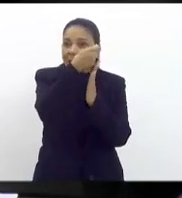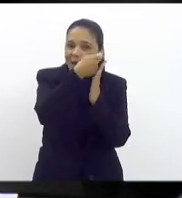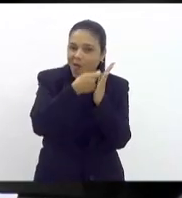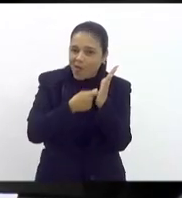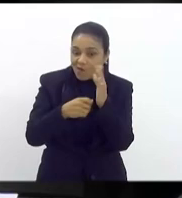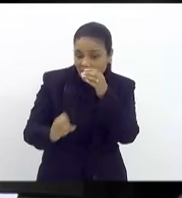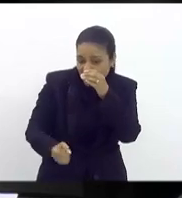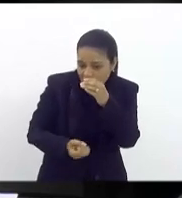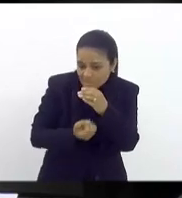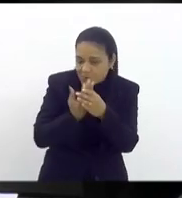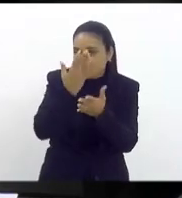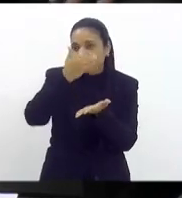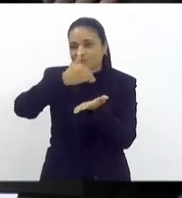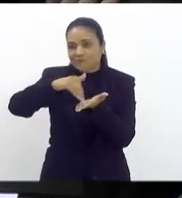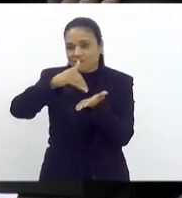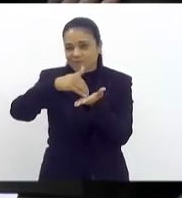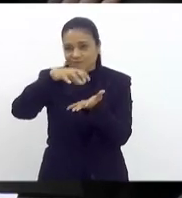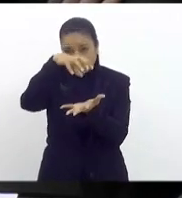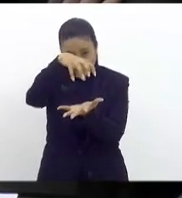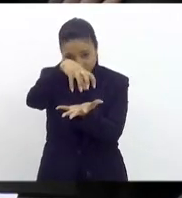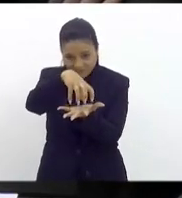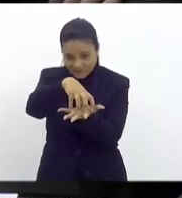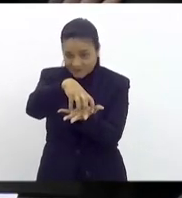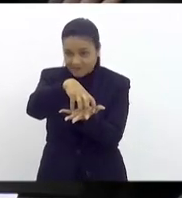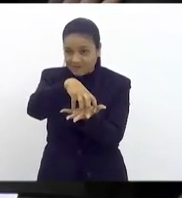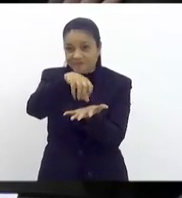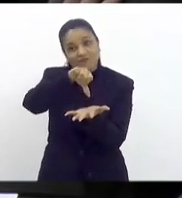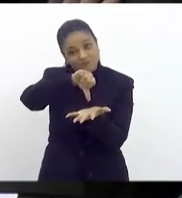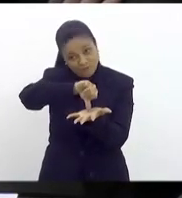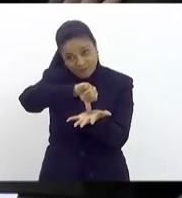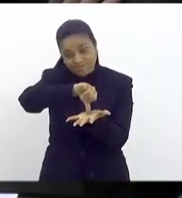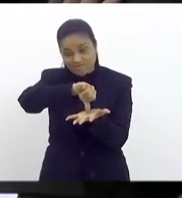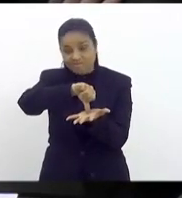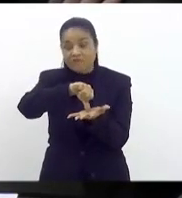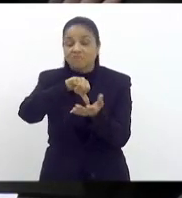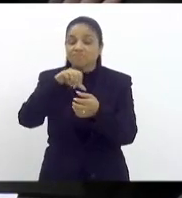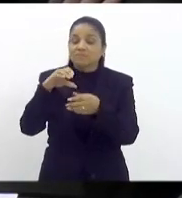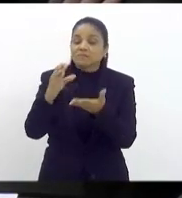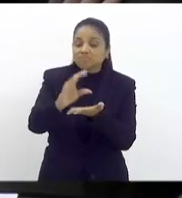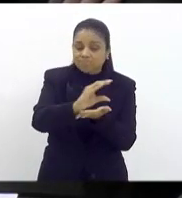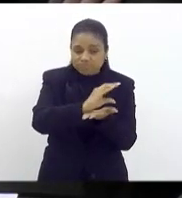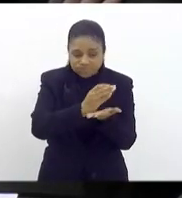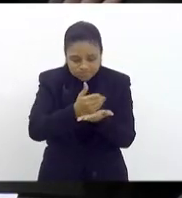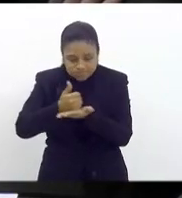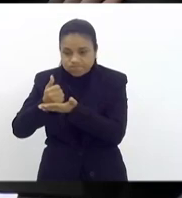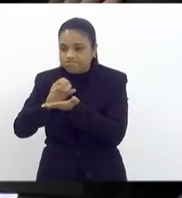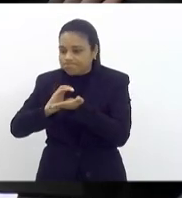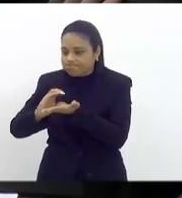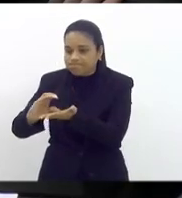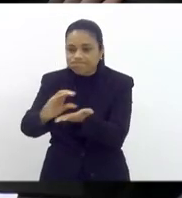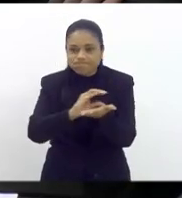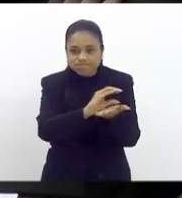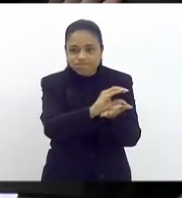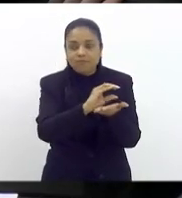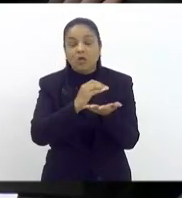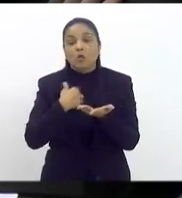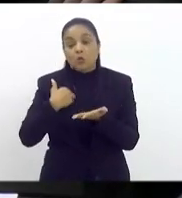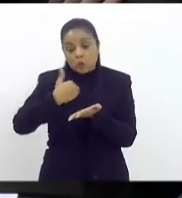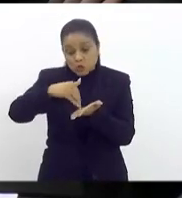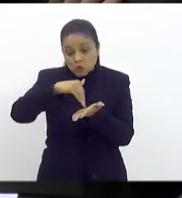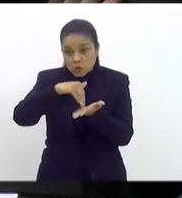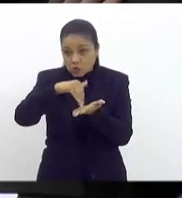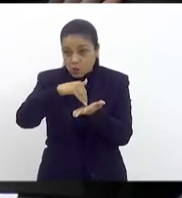Foi criado o Escritório Central de Arrecadação e Distribuição de Direitos, e esse escritório é composto por